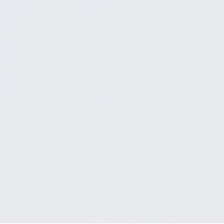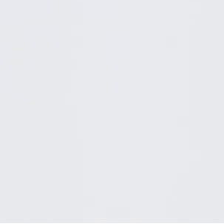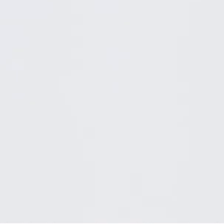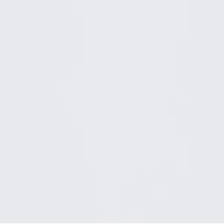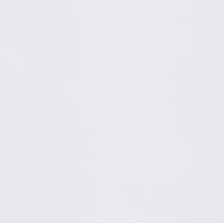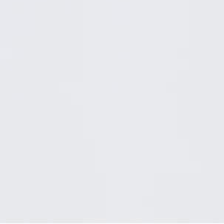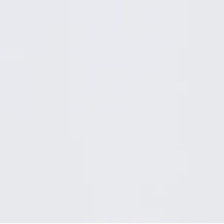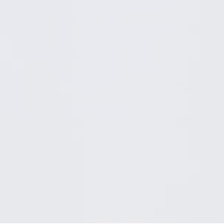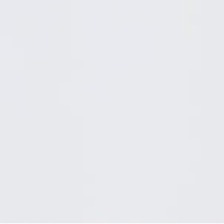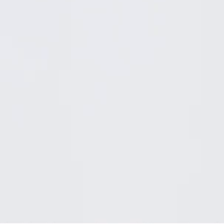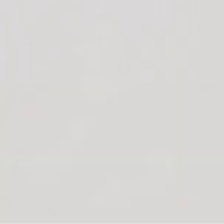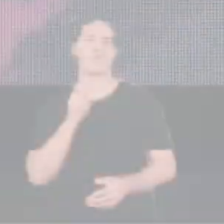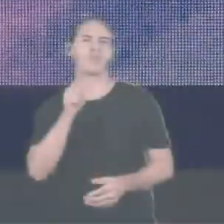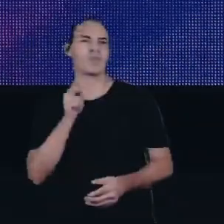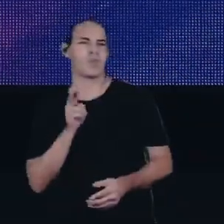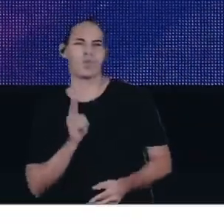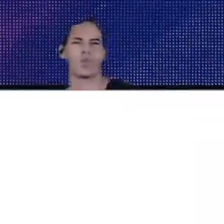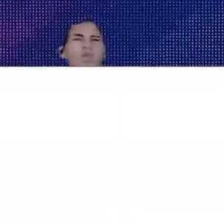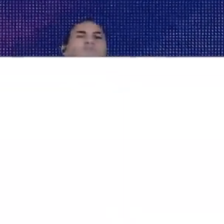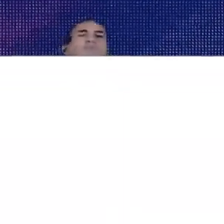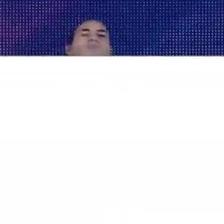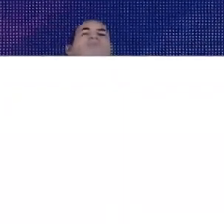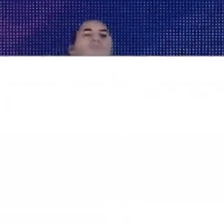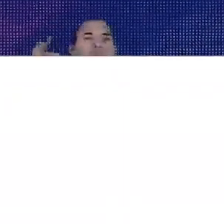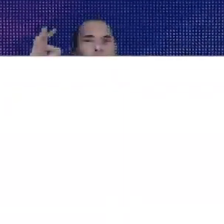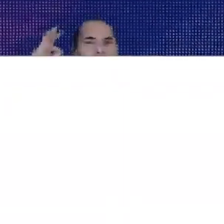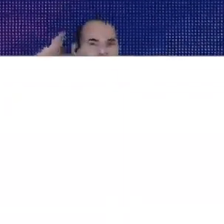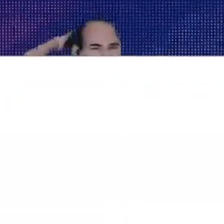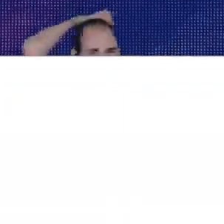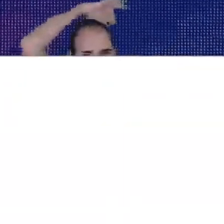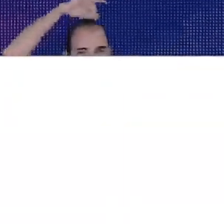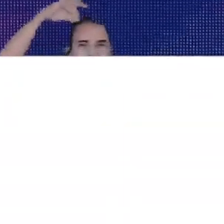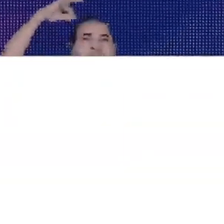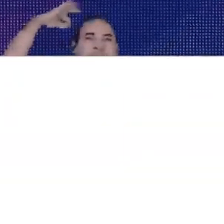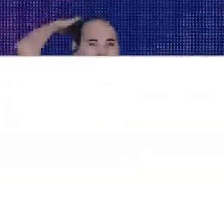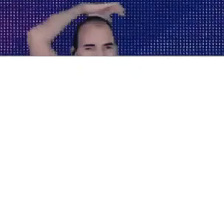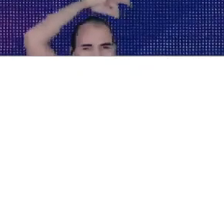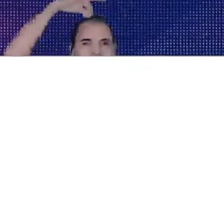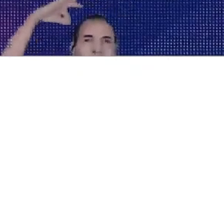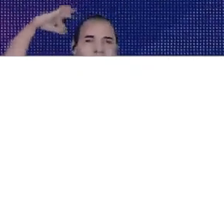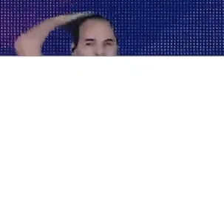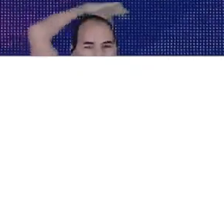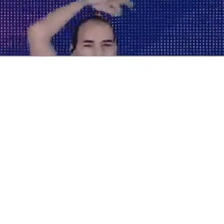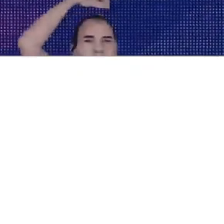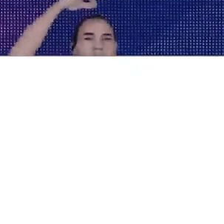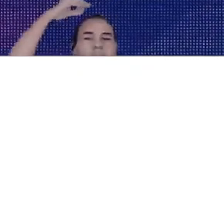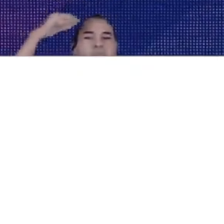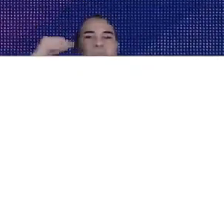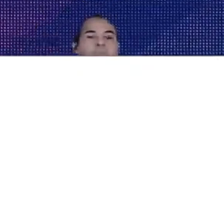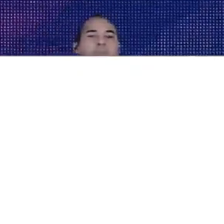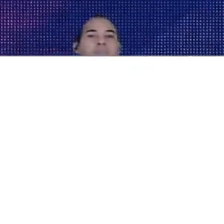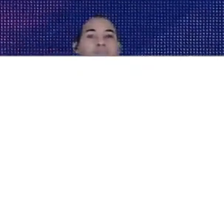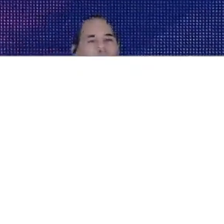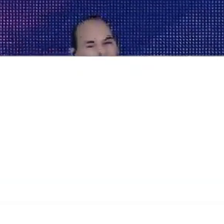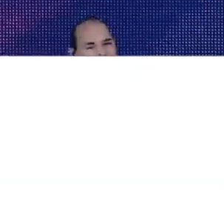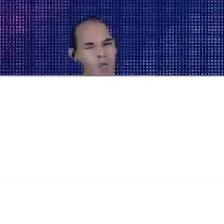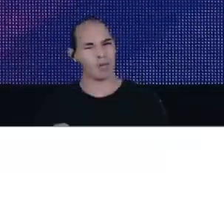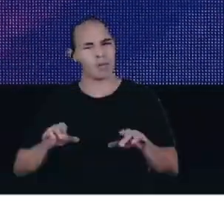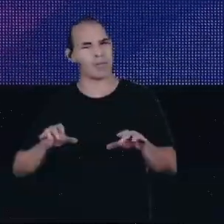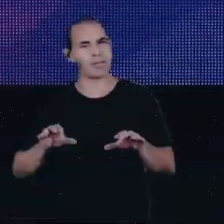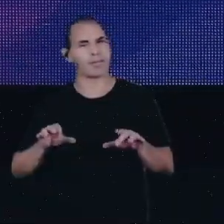Eu quero que você continue nesse mesmo espírito, nesse mesmo espírito, nesse mesmo espírito. Pode aumentar um pouquinho o teclado, filho? Eu estava até com saudade de